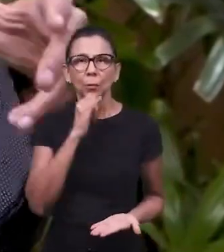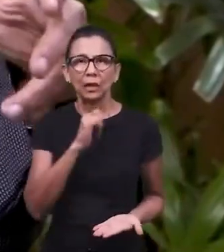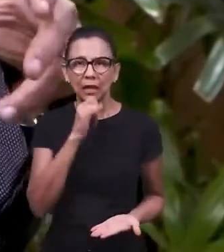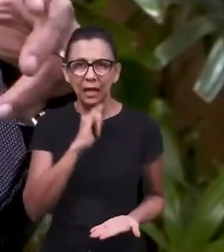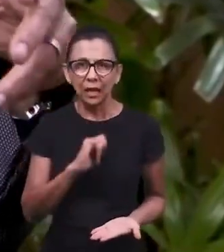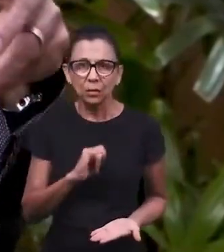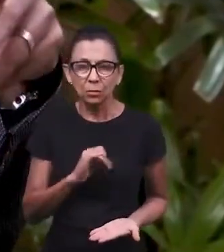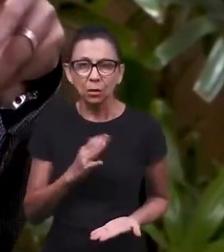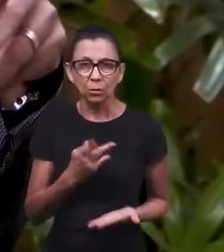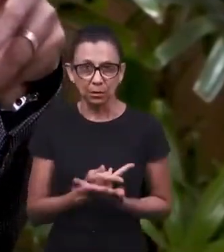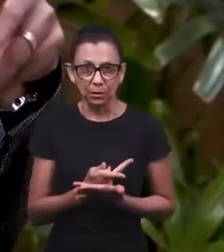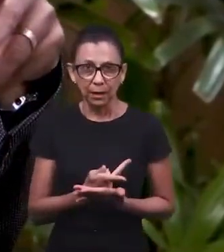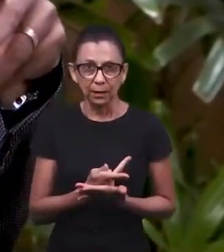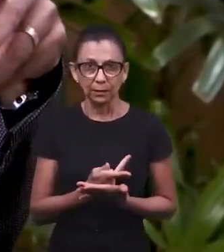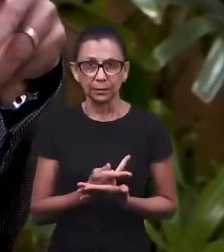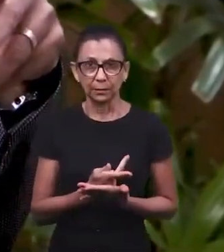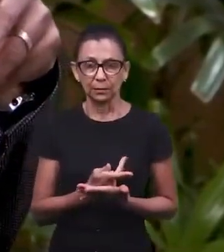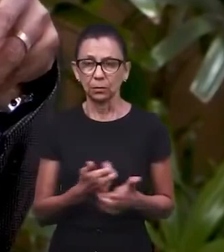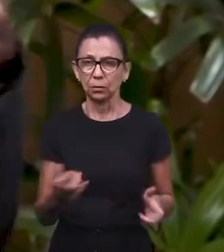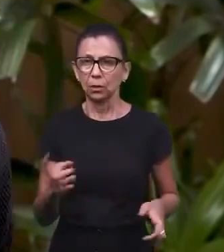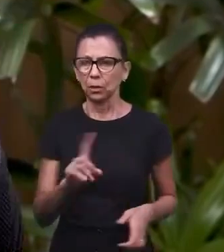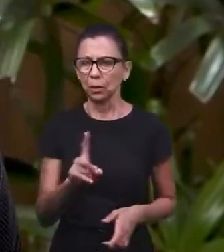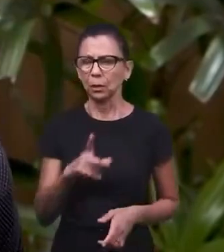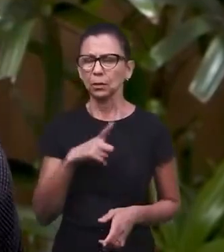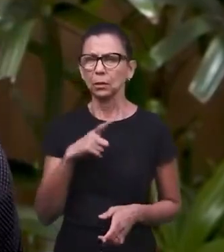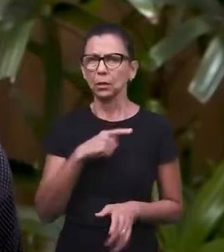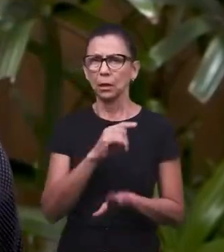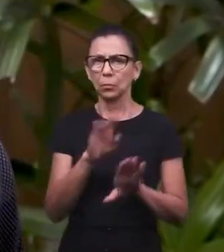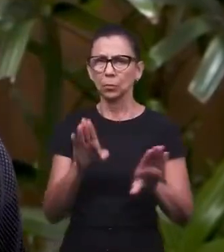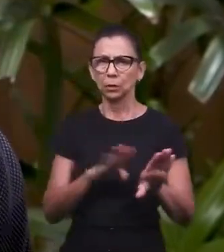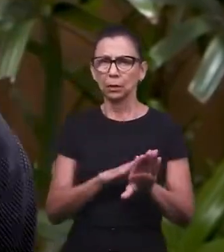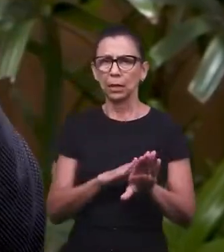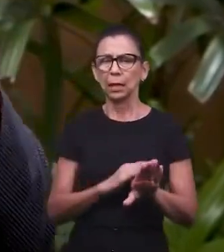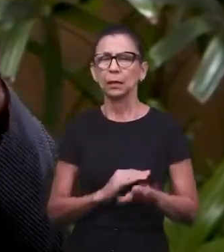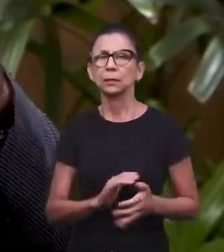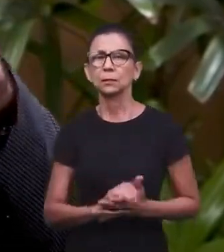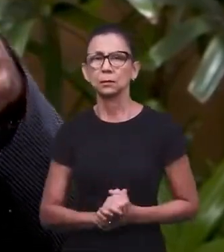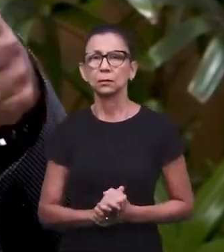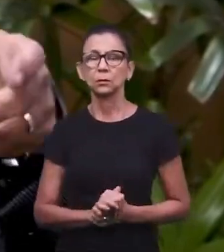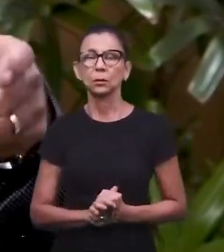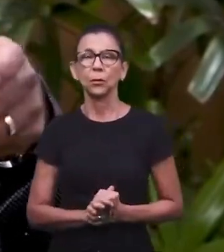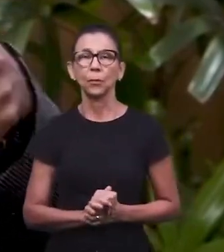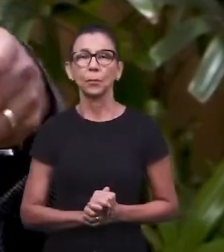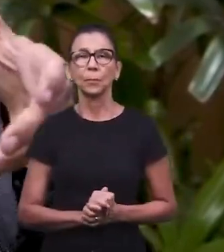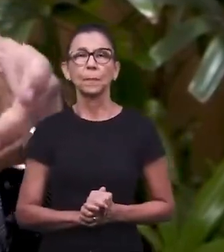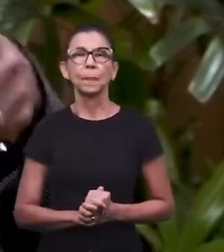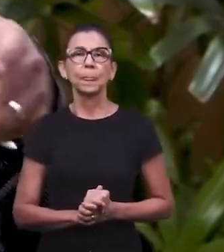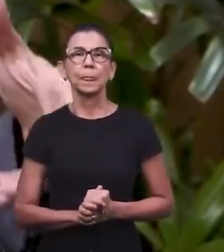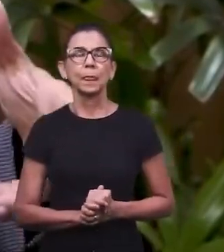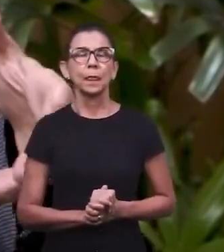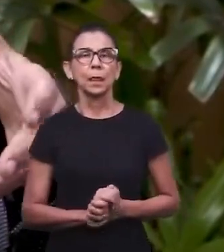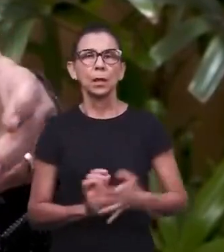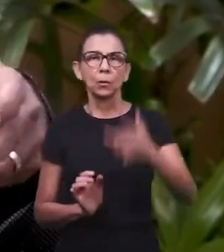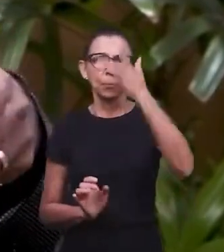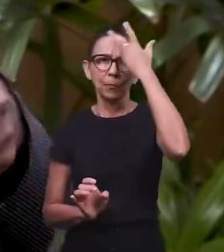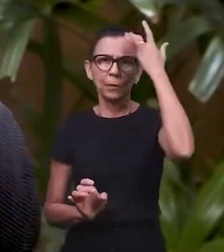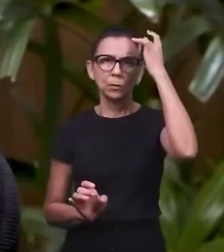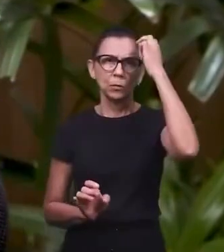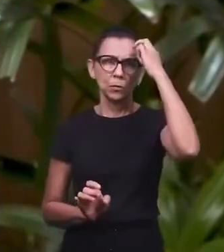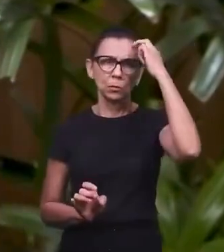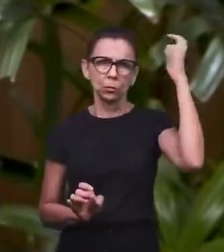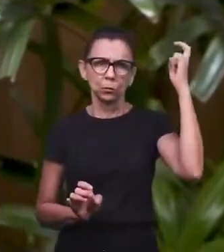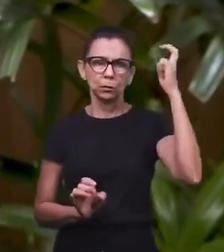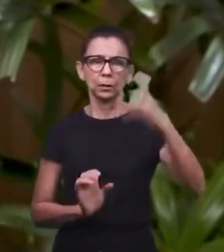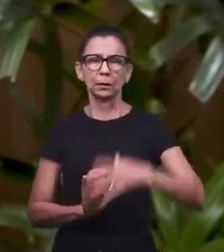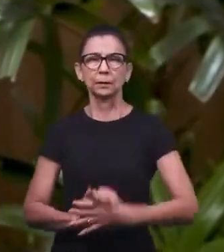Às vezes tem pessoas que Deus tem tem instrumentos nas mãos dele servos dele que ele usa o